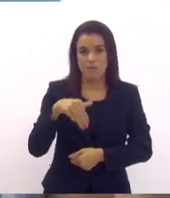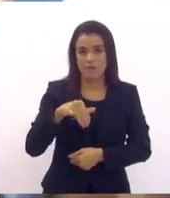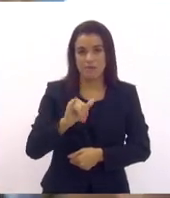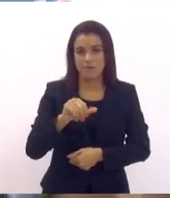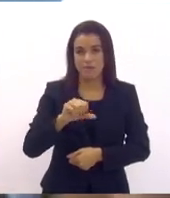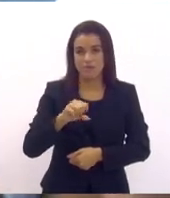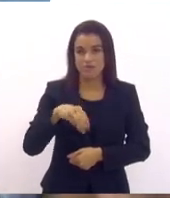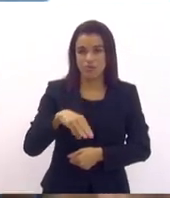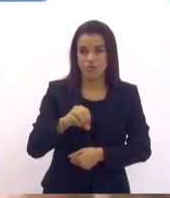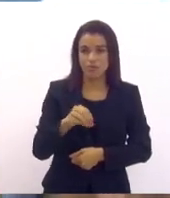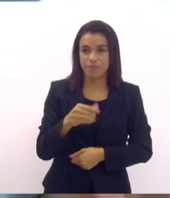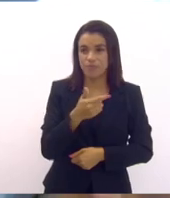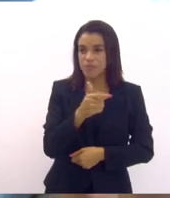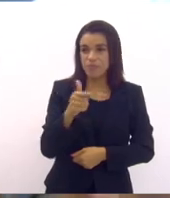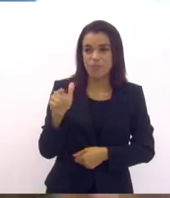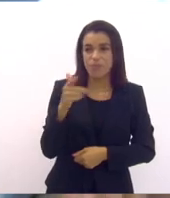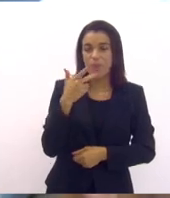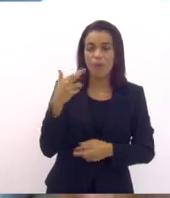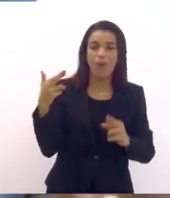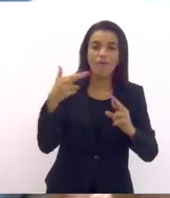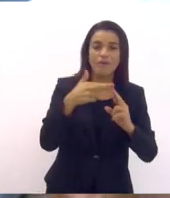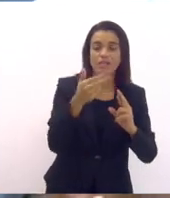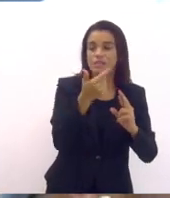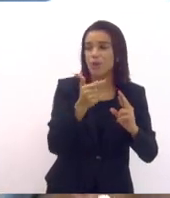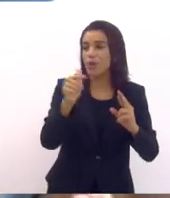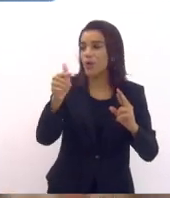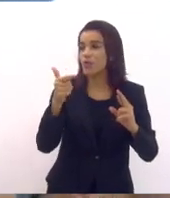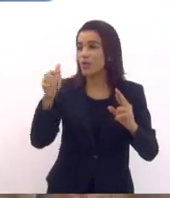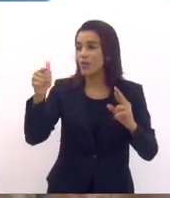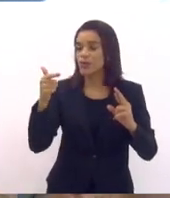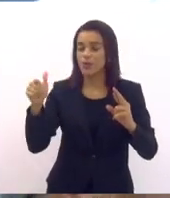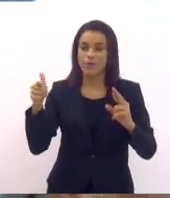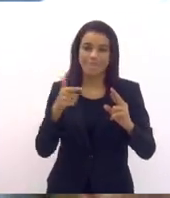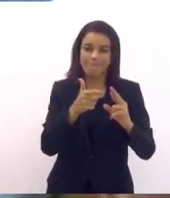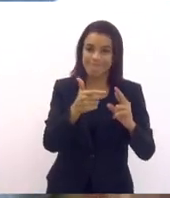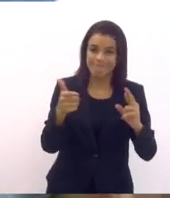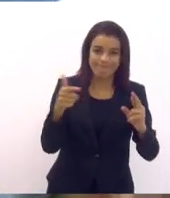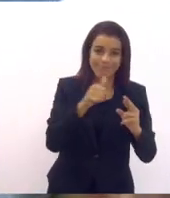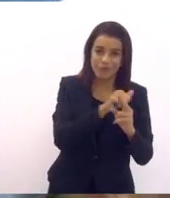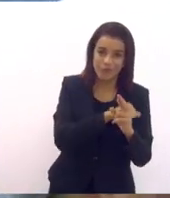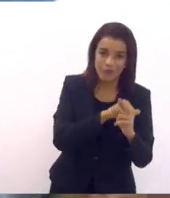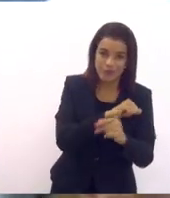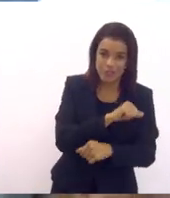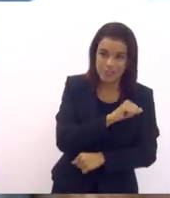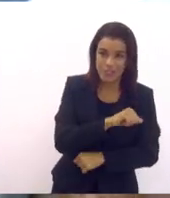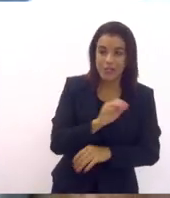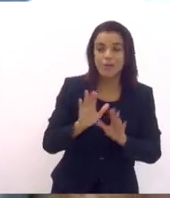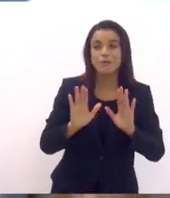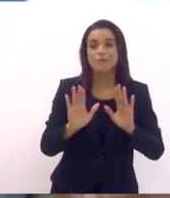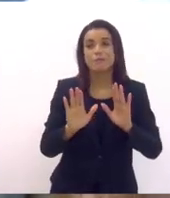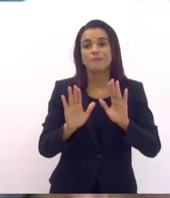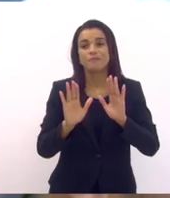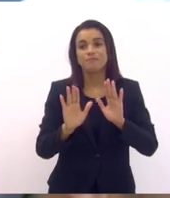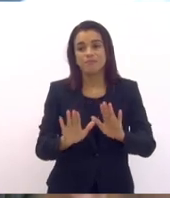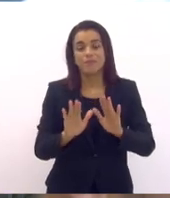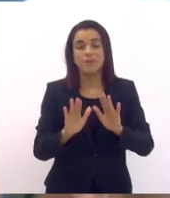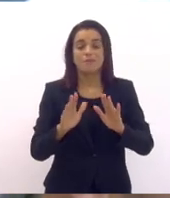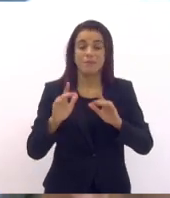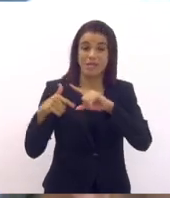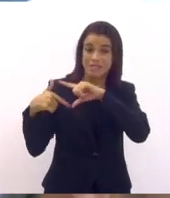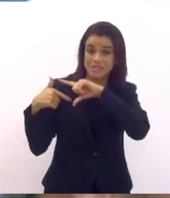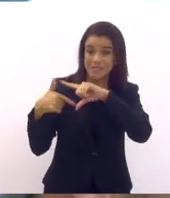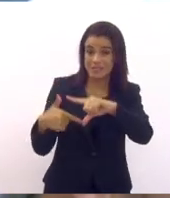em nome de outras casas ou outros centros xamânicos aqui no Rio de Janeiro mas na tradição